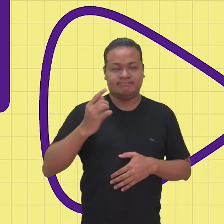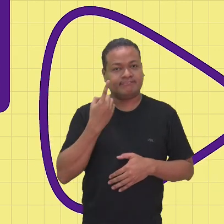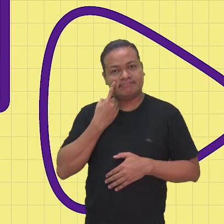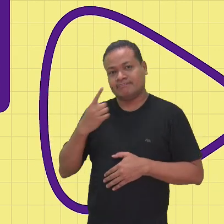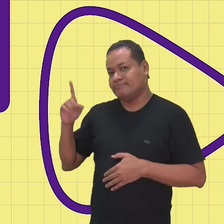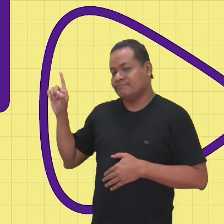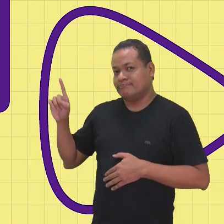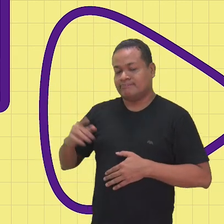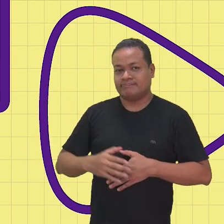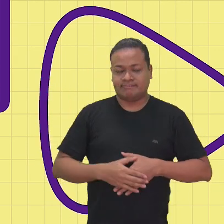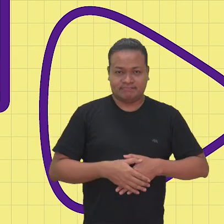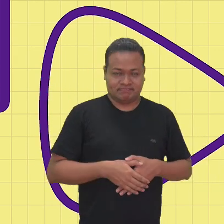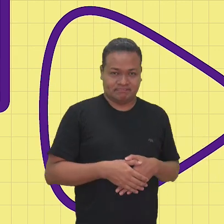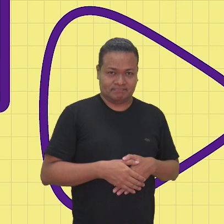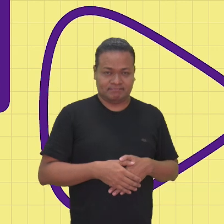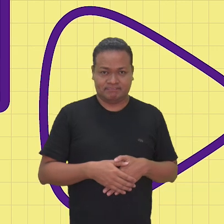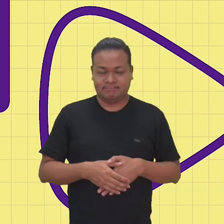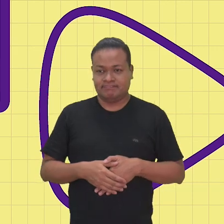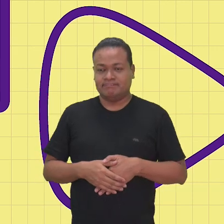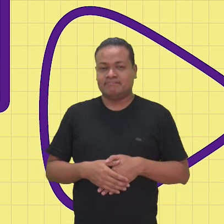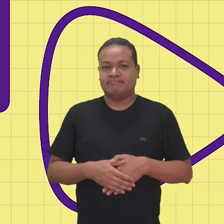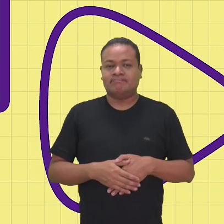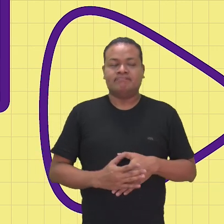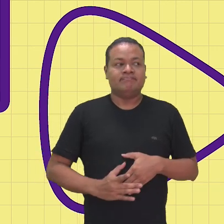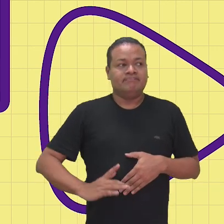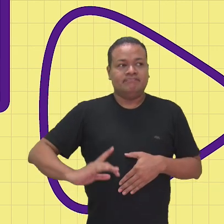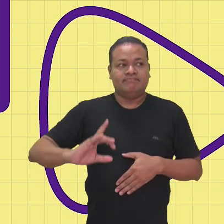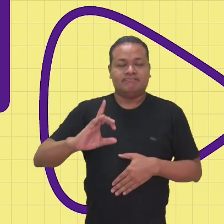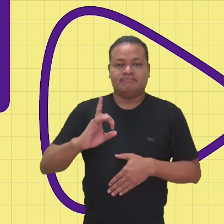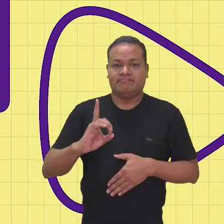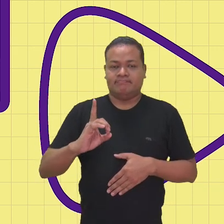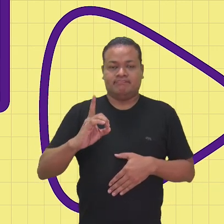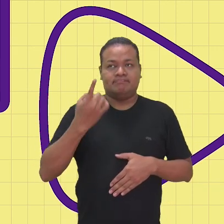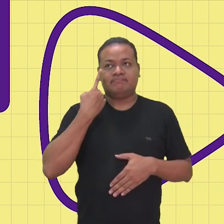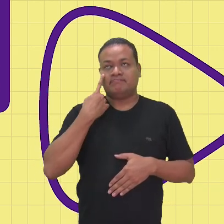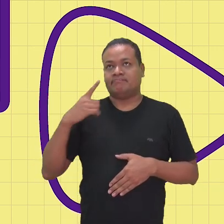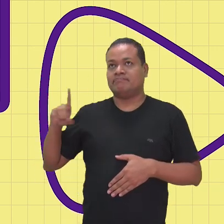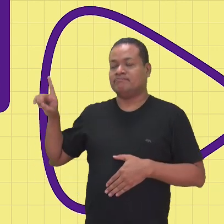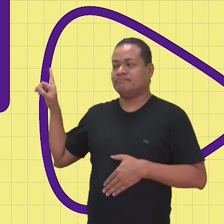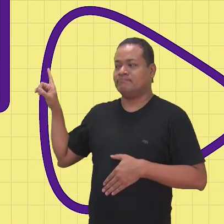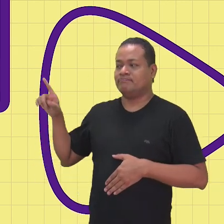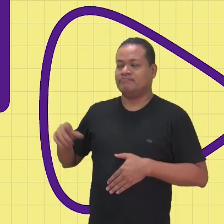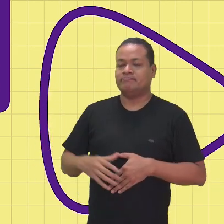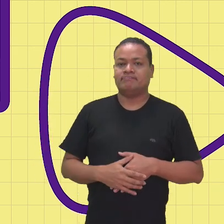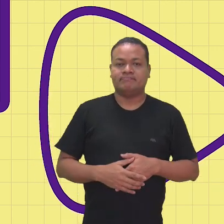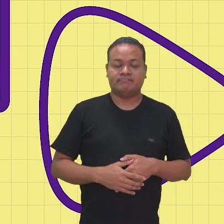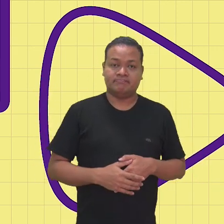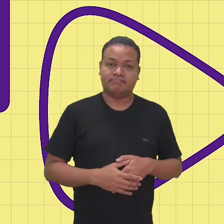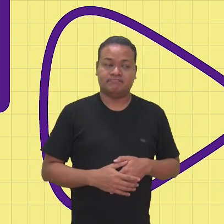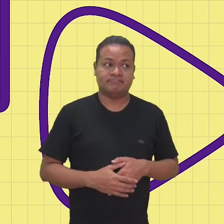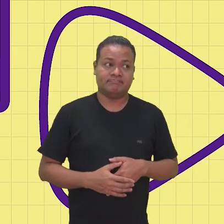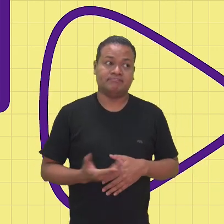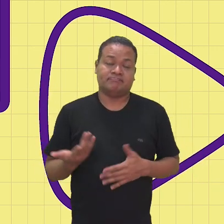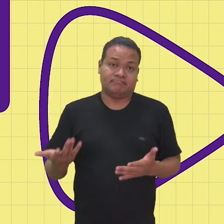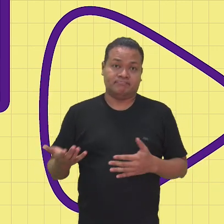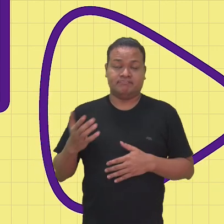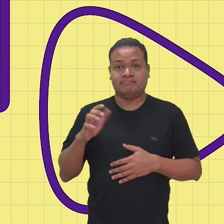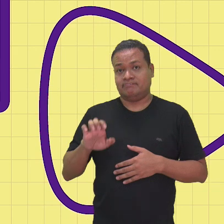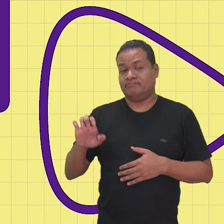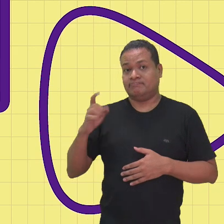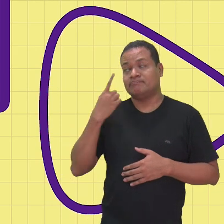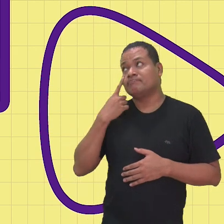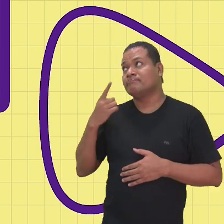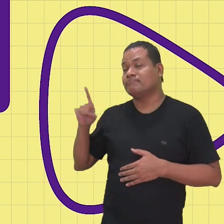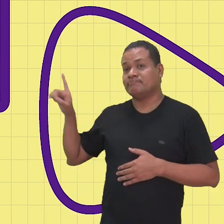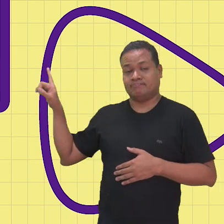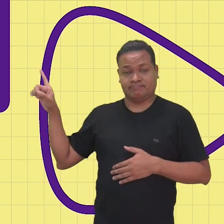C, sulfeto de alumínio 3 e óxido de cálcio; ou letra D, sulfato de alumínio e hidróxido de cálcio; ou a letra E, sulfato